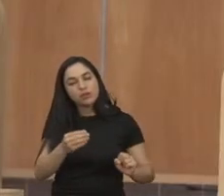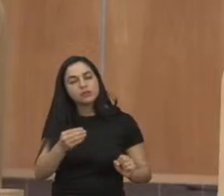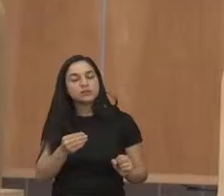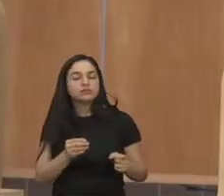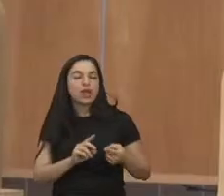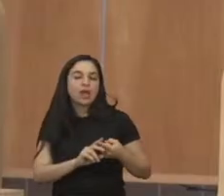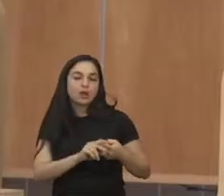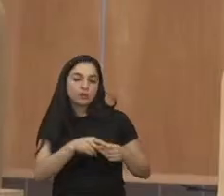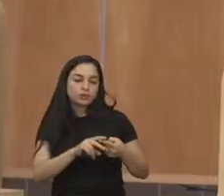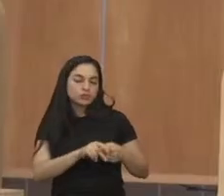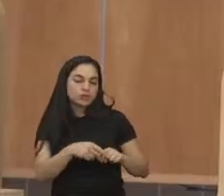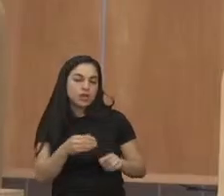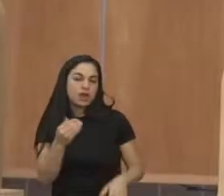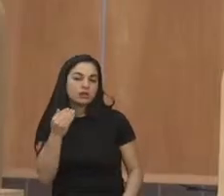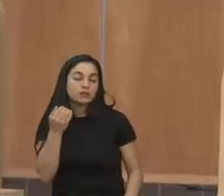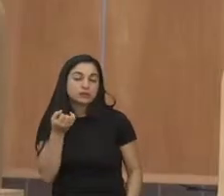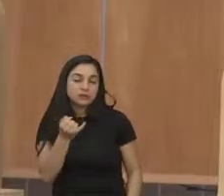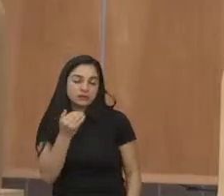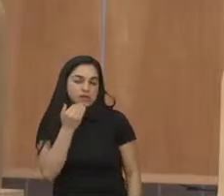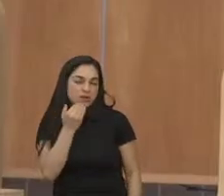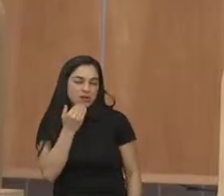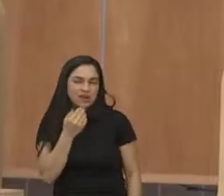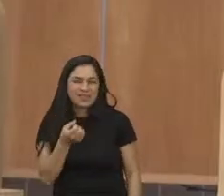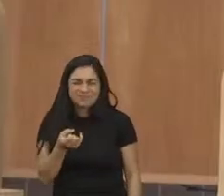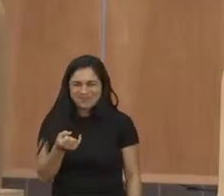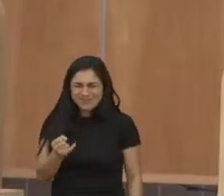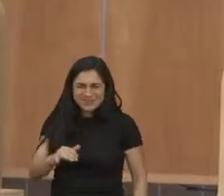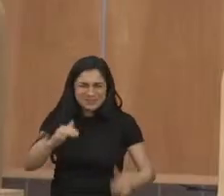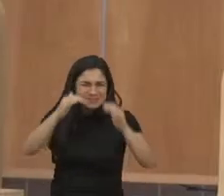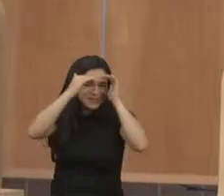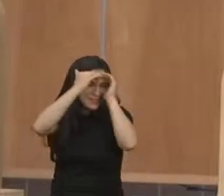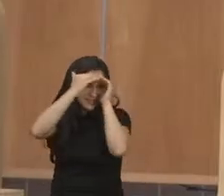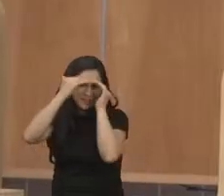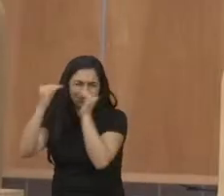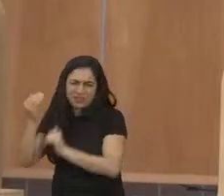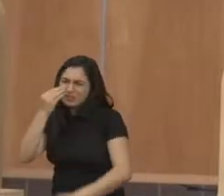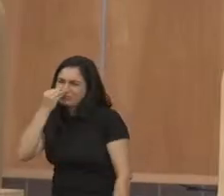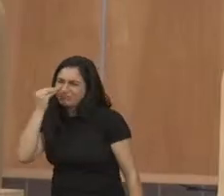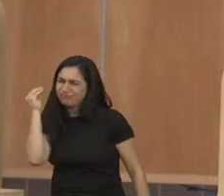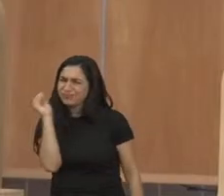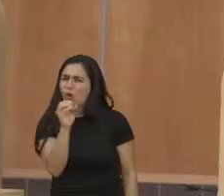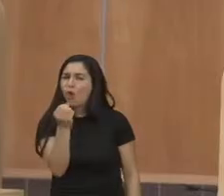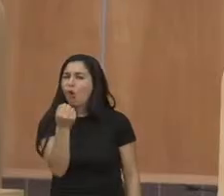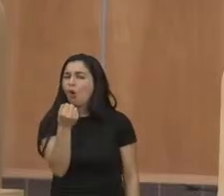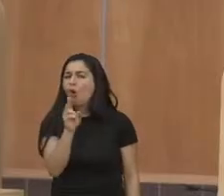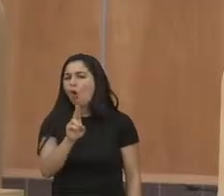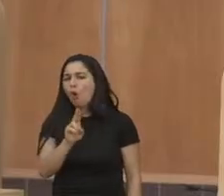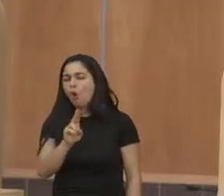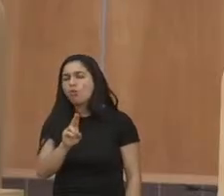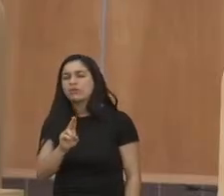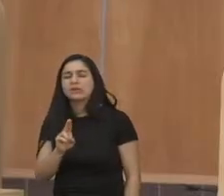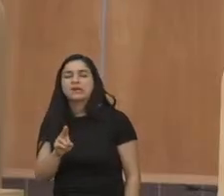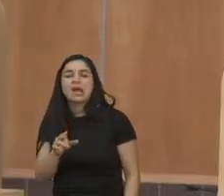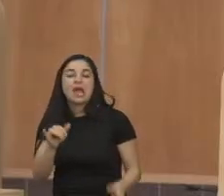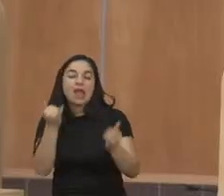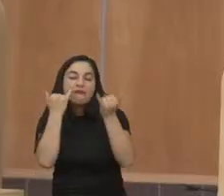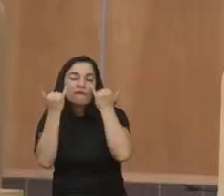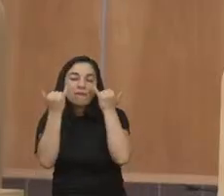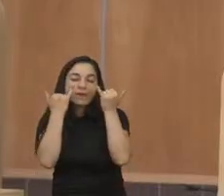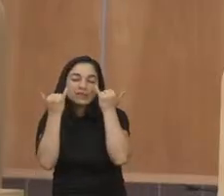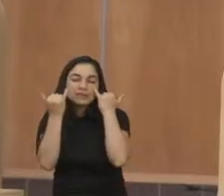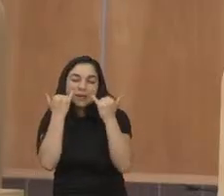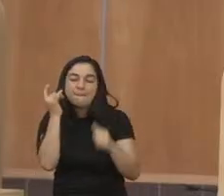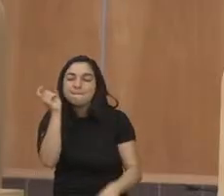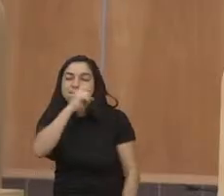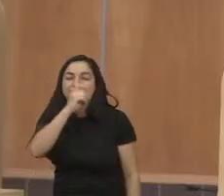claras, em caso de descumprimento ou, de forma mais grave, omissão ou falsidade de informações, reforçando a